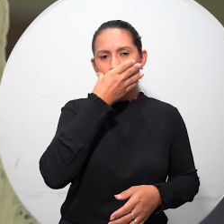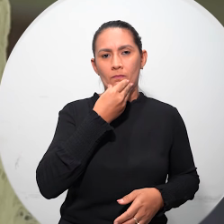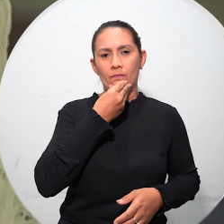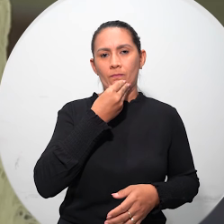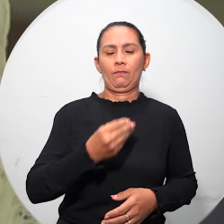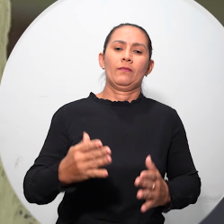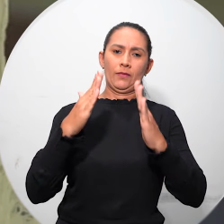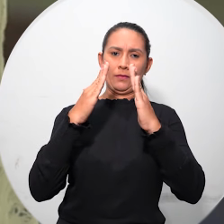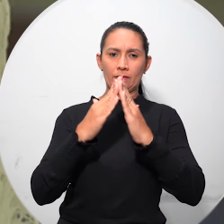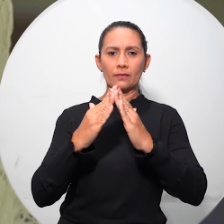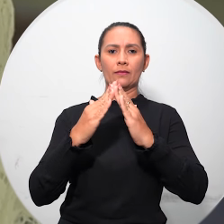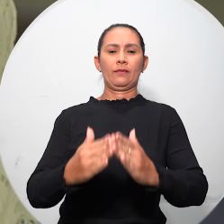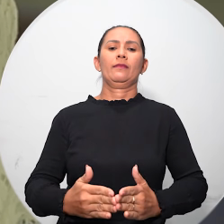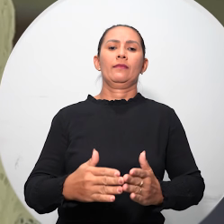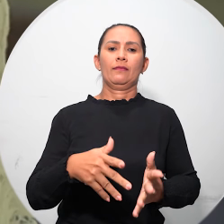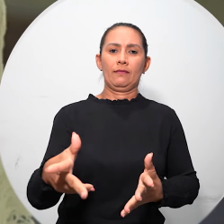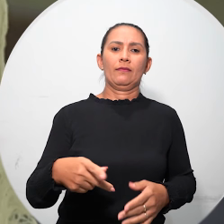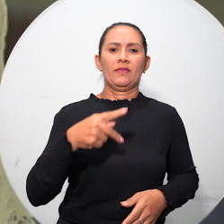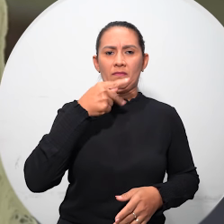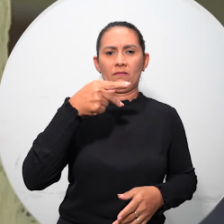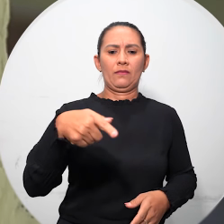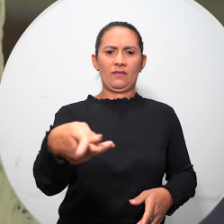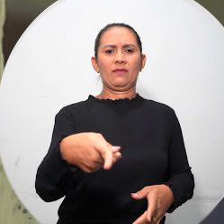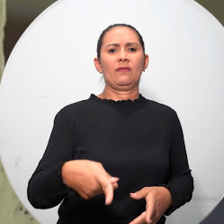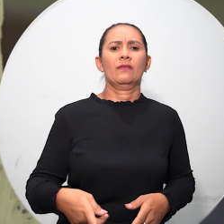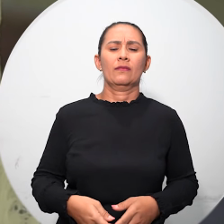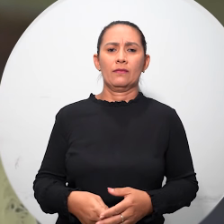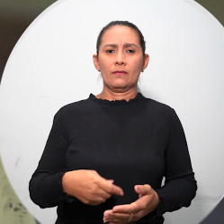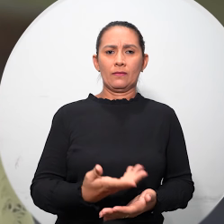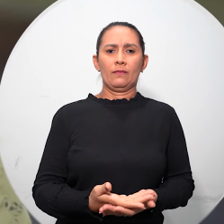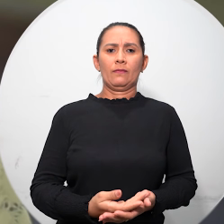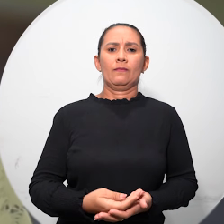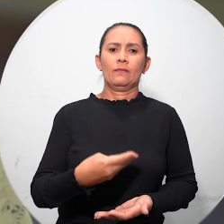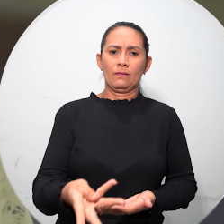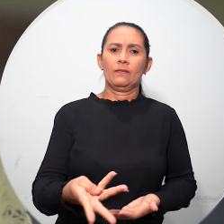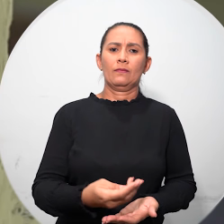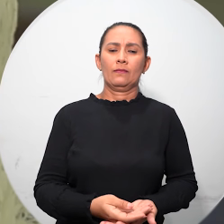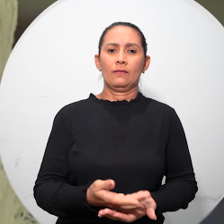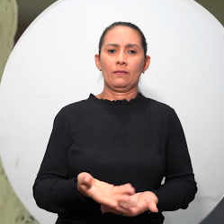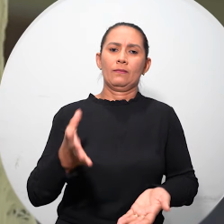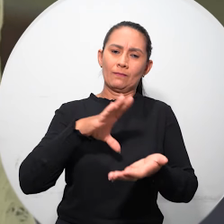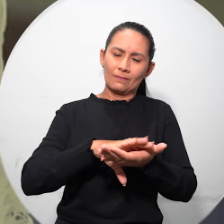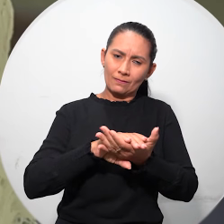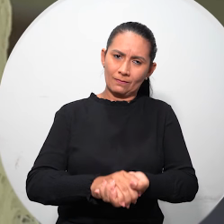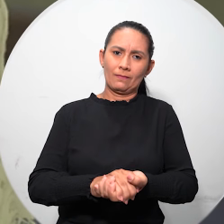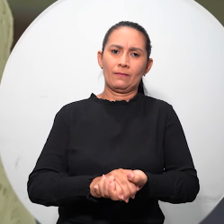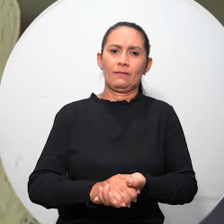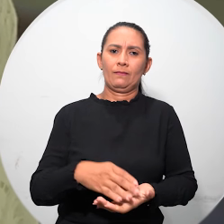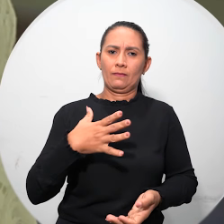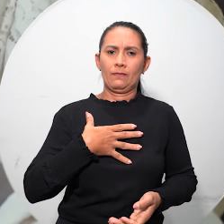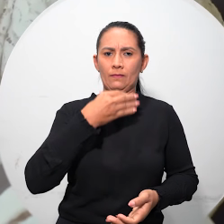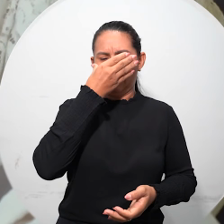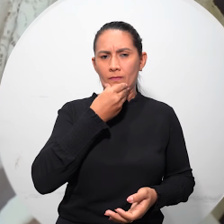lá e meu pai disse, por que você está entrando aqui? Eu quero falar com você e eu vim pedir a mão de sua filha em casamento. Aí meu pai olhou para ele, olhou para mim e